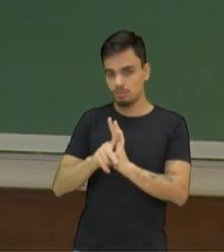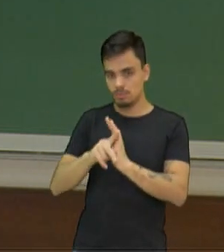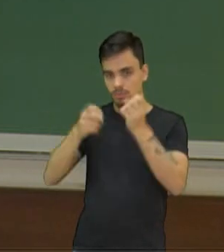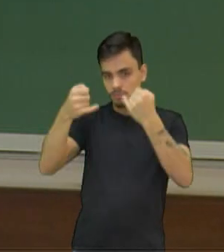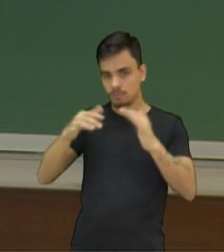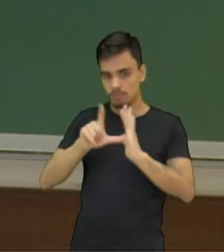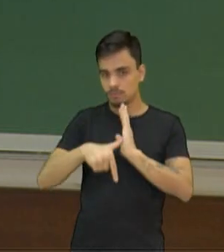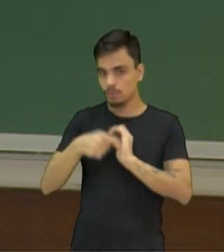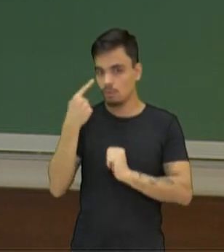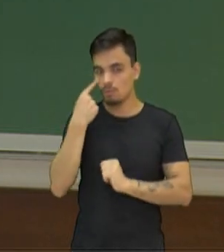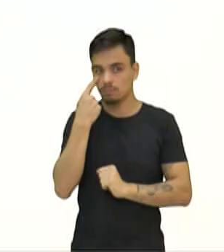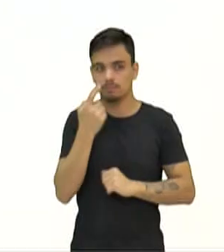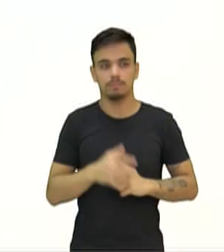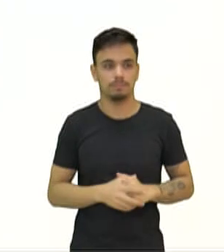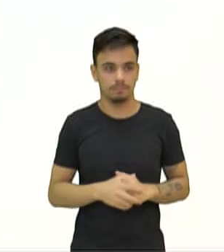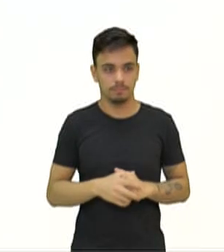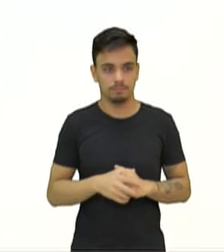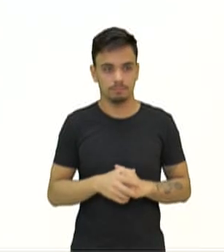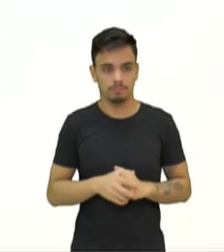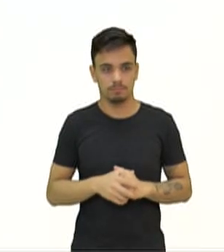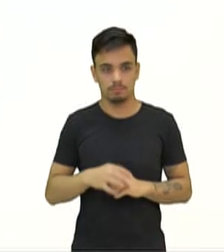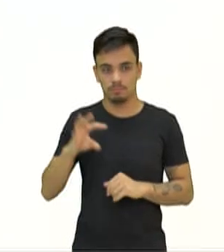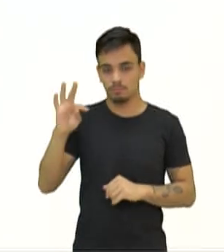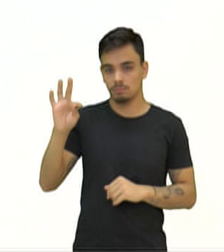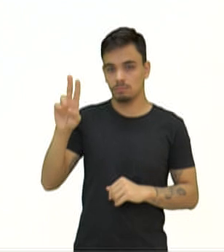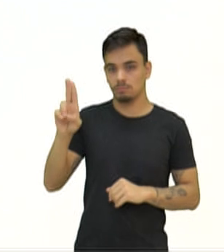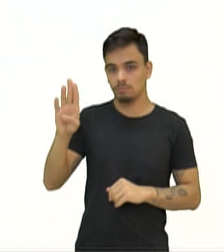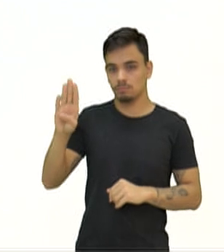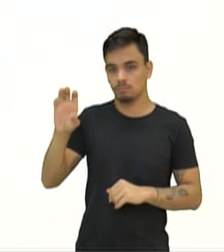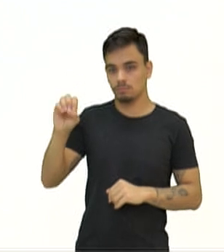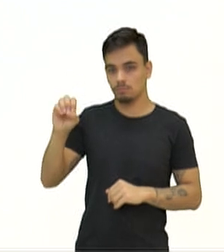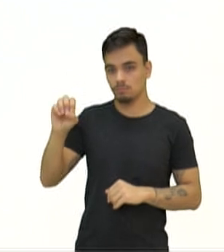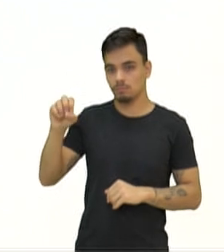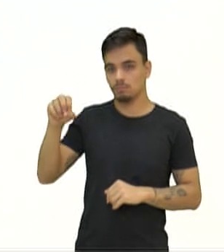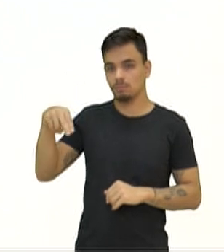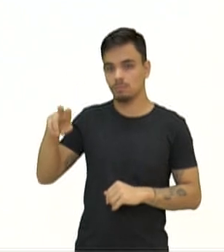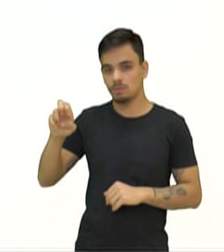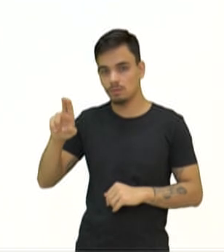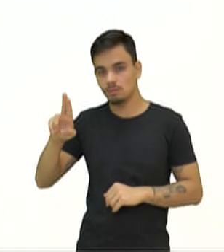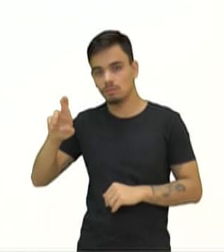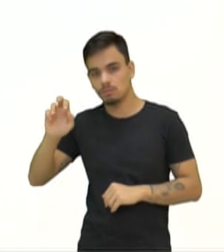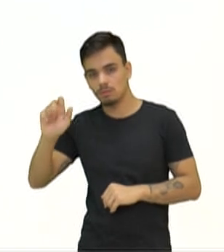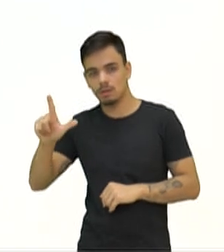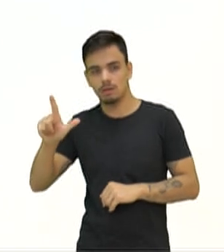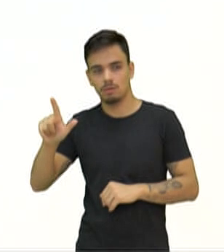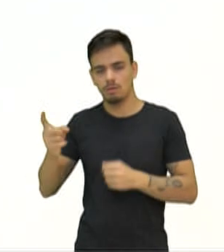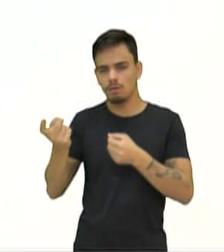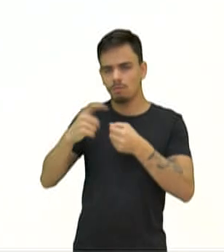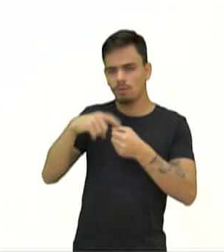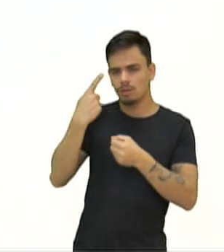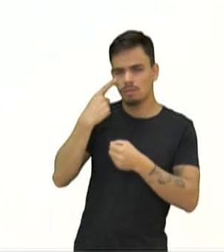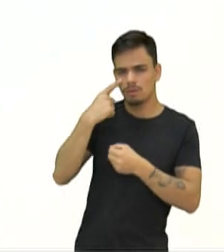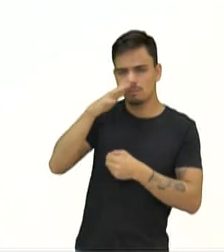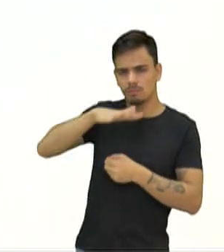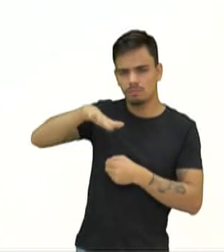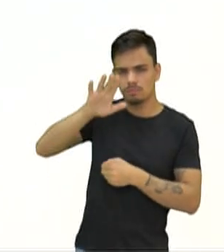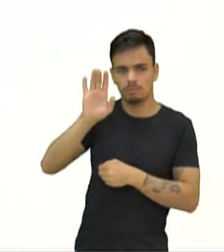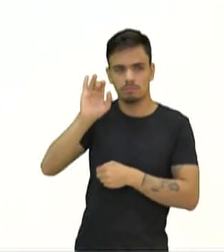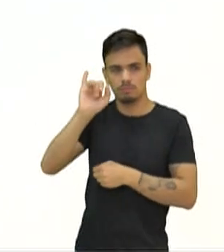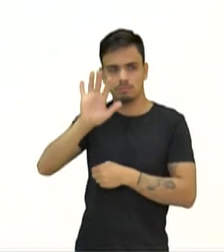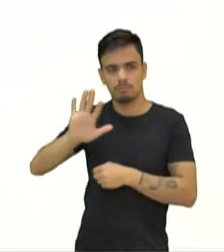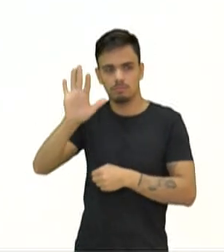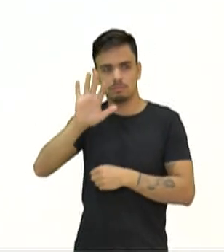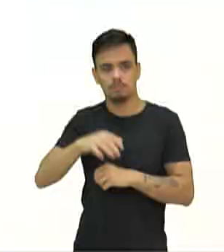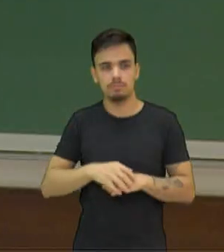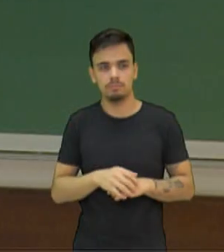ali. Então, vamos lá. Tubo neural, notocorda e arquêntero. Eu vou retornar um pouquinho aqui nessa imagem, né? O